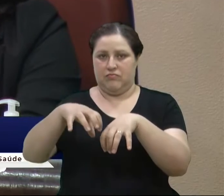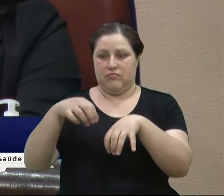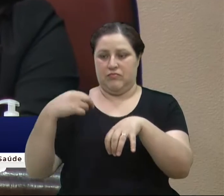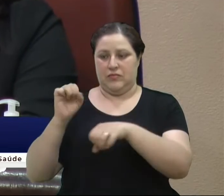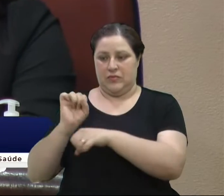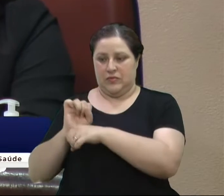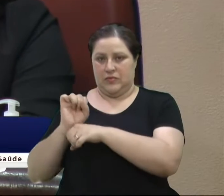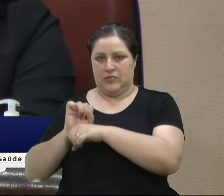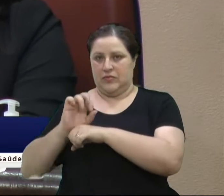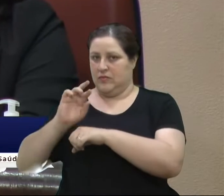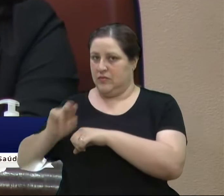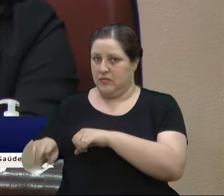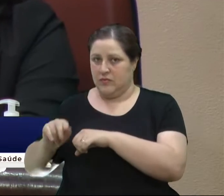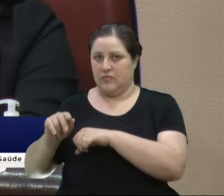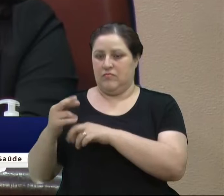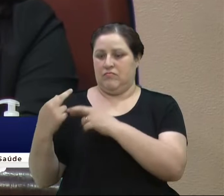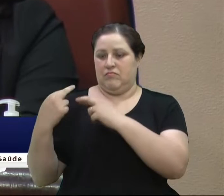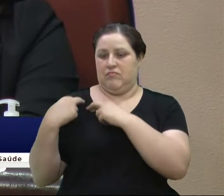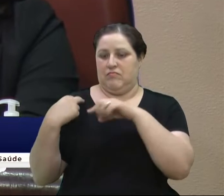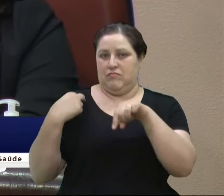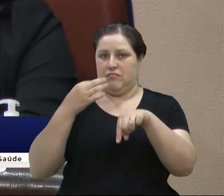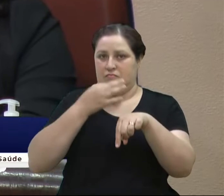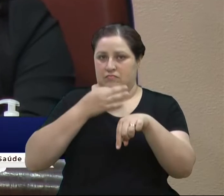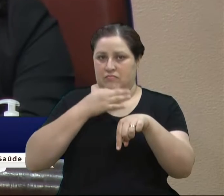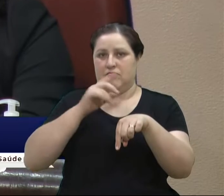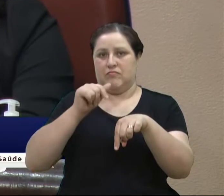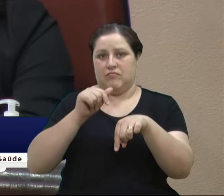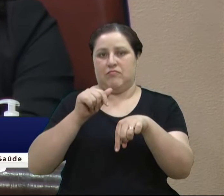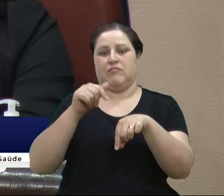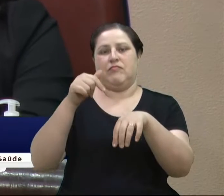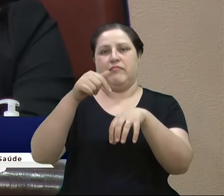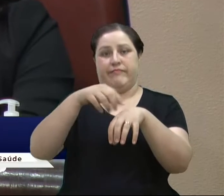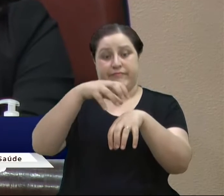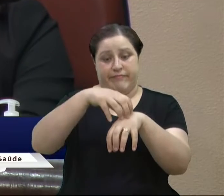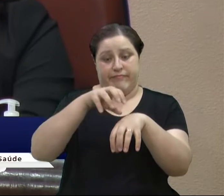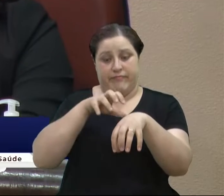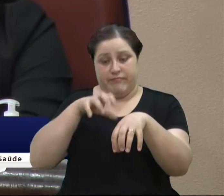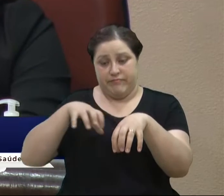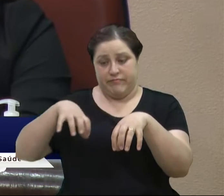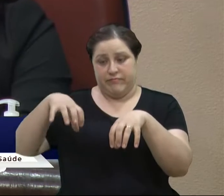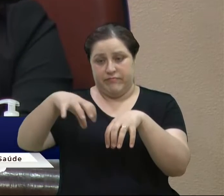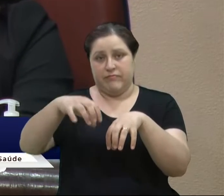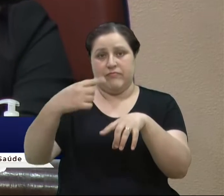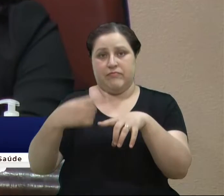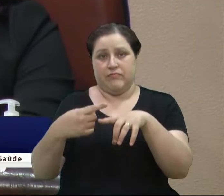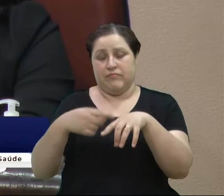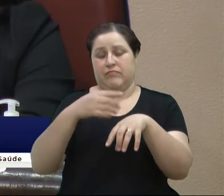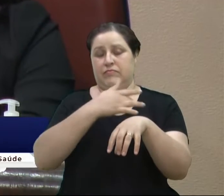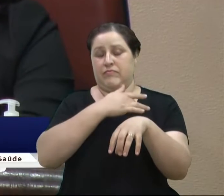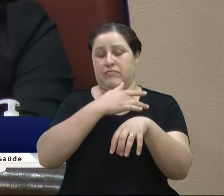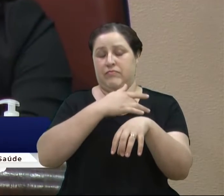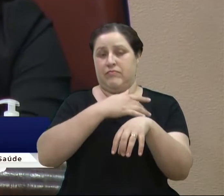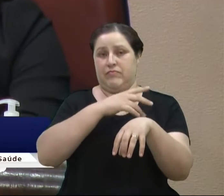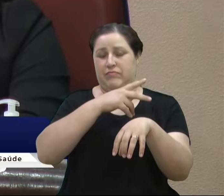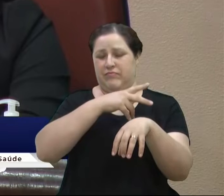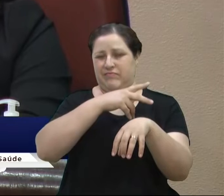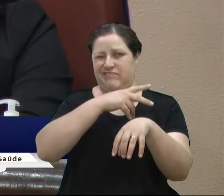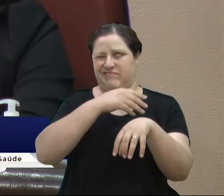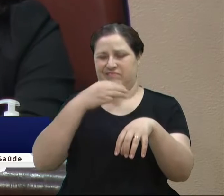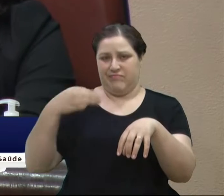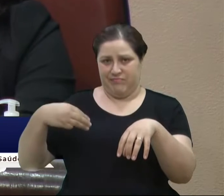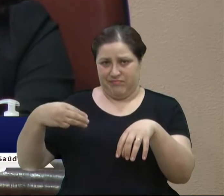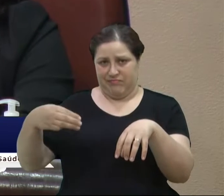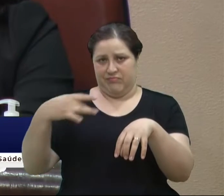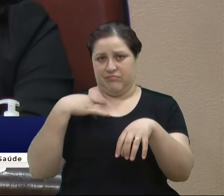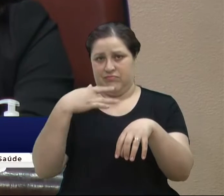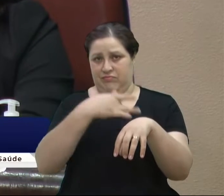dos 49 municípios da região, onde Caxias recebe valor financeiro do Ministério da Saúde, recebe do Estado